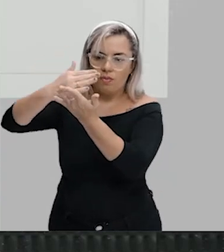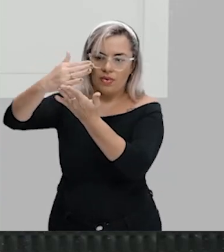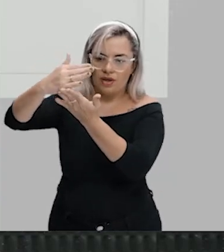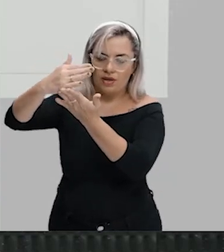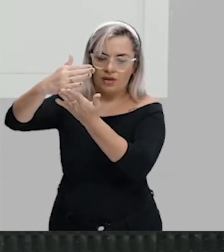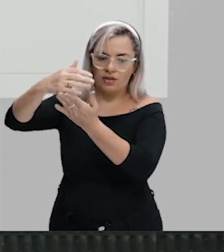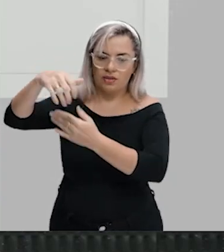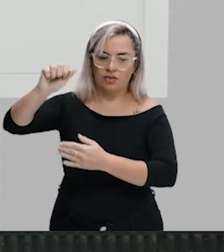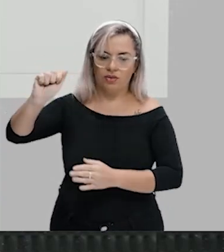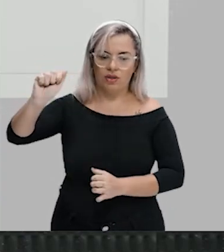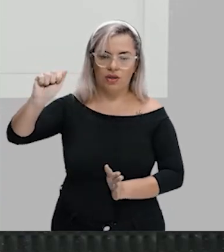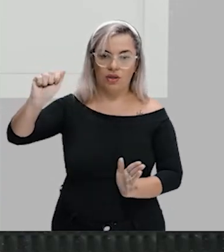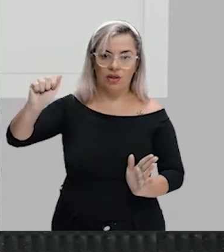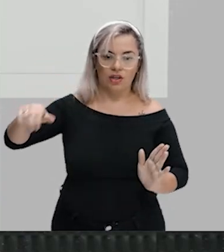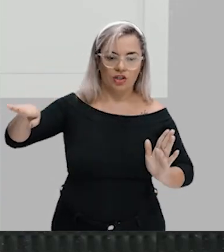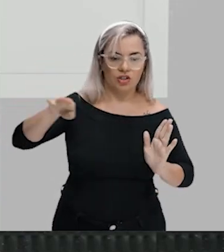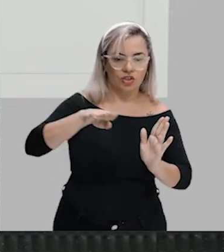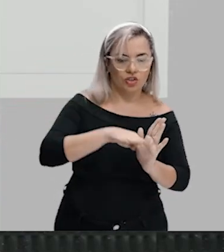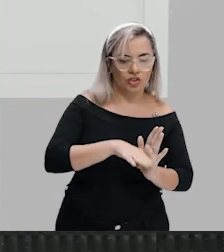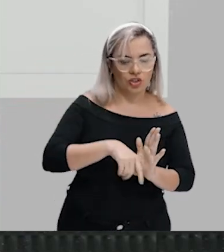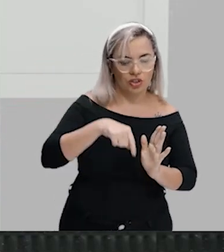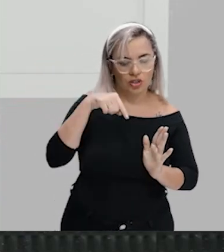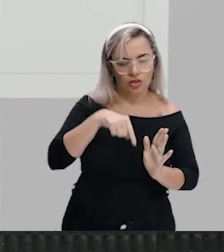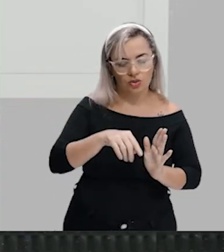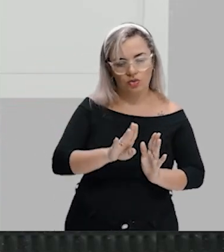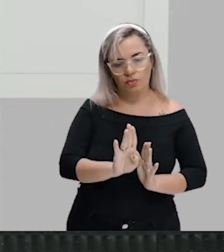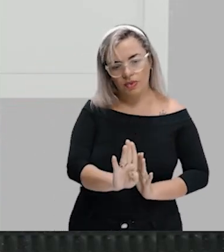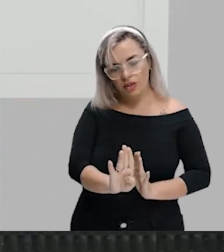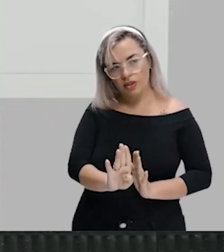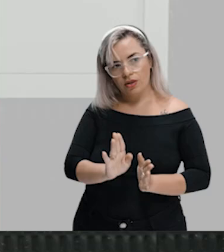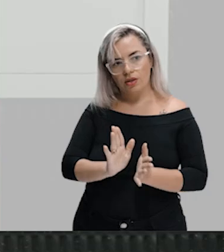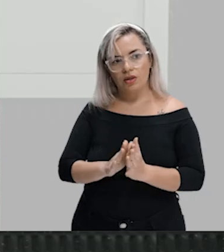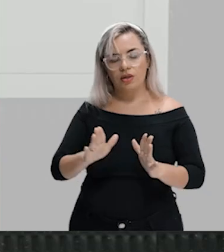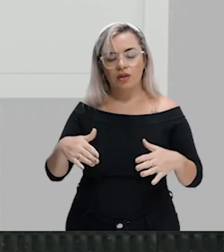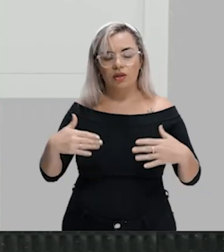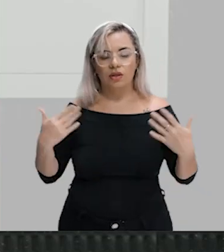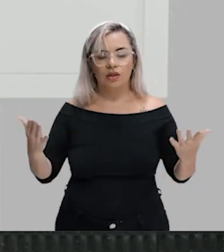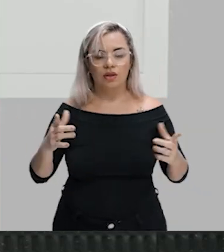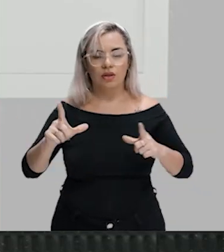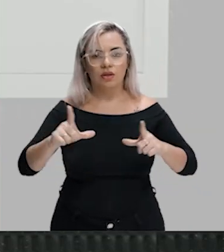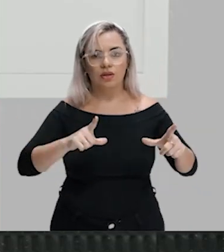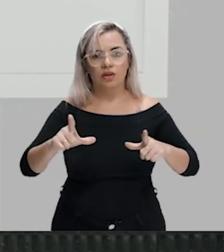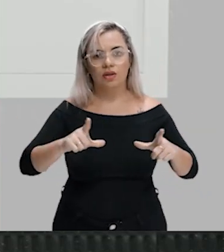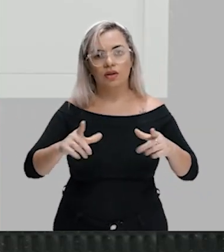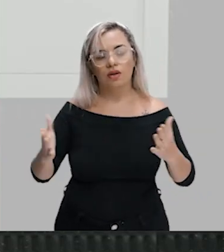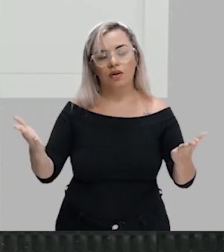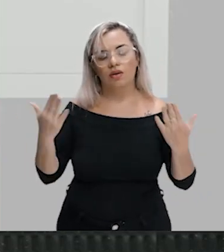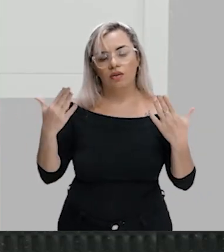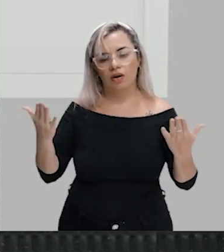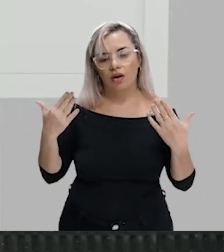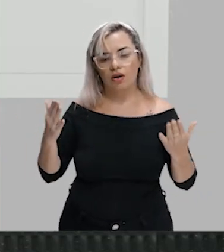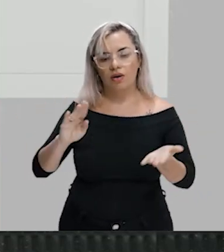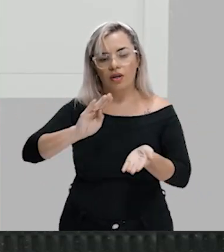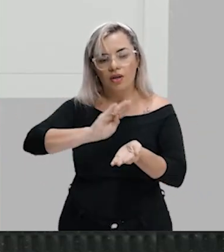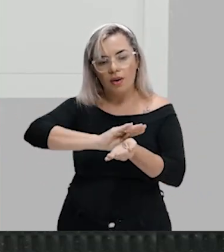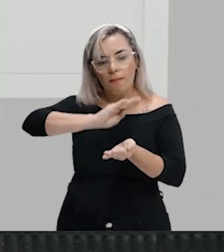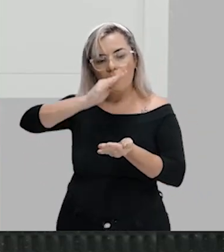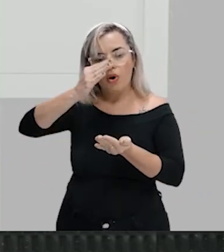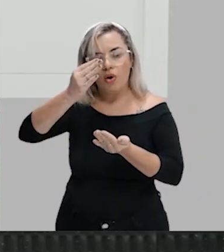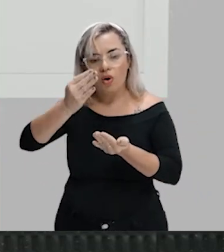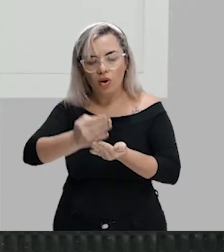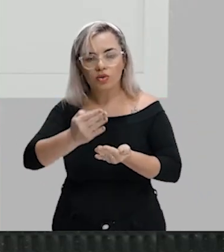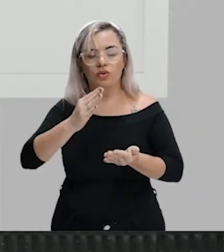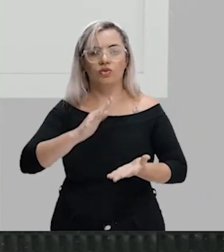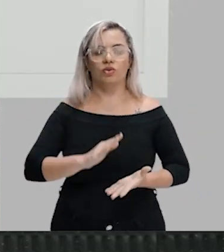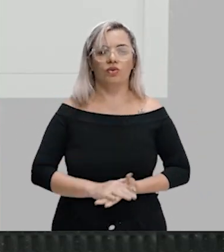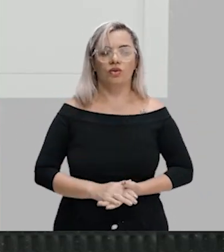transformação, quem é o trabalho, né, e o calor em módulos, né? Bom, o